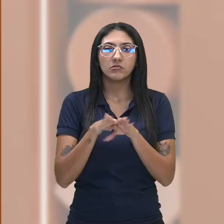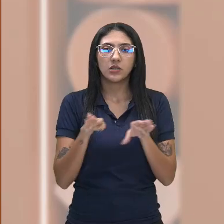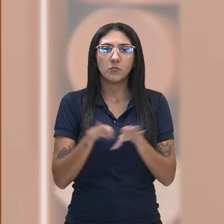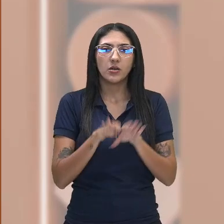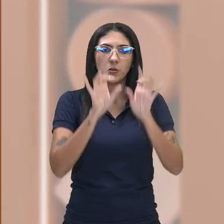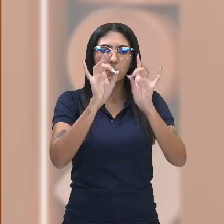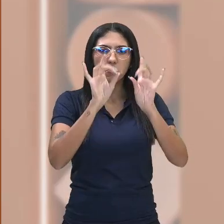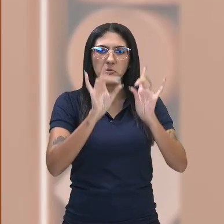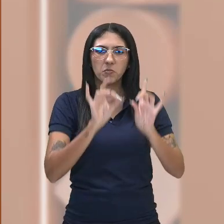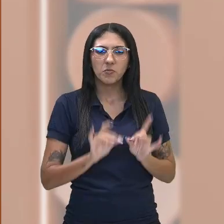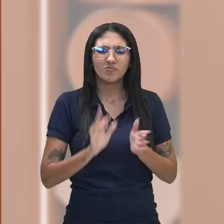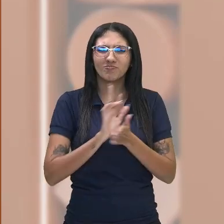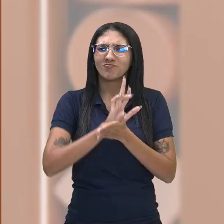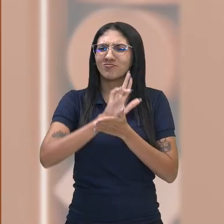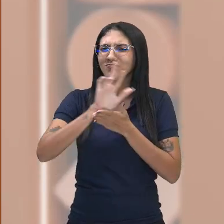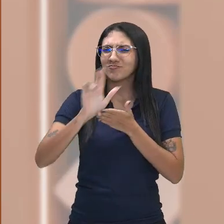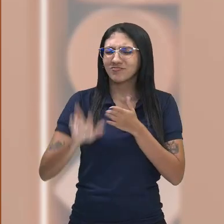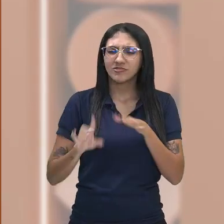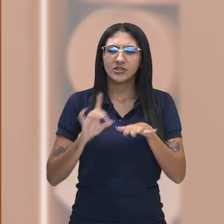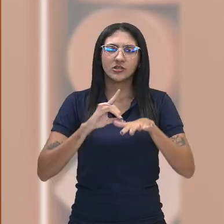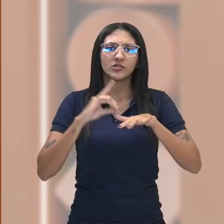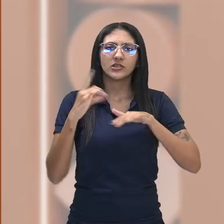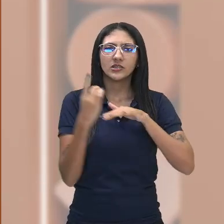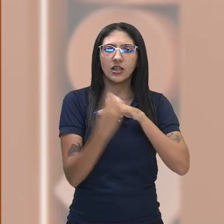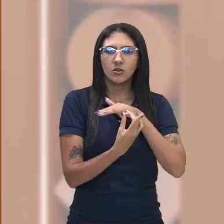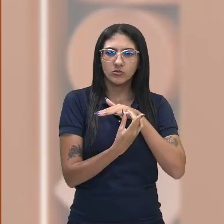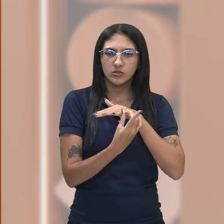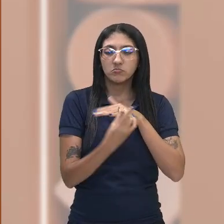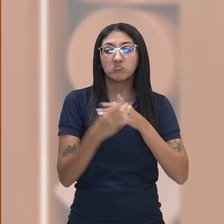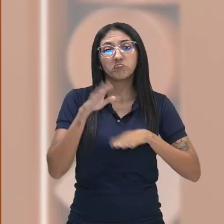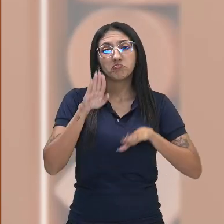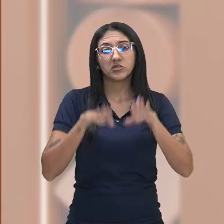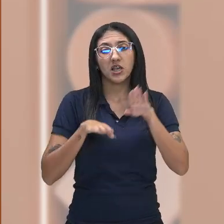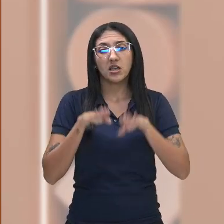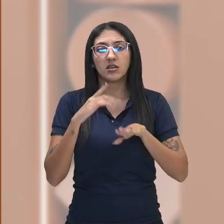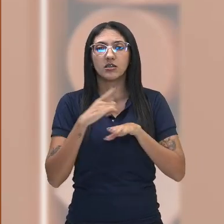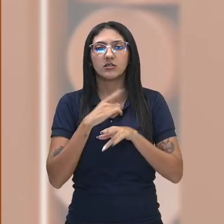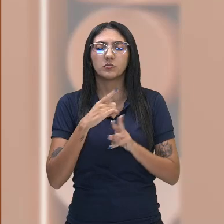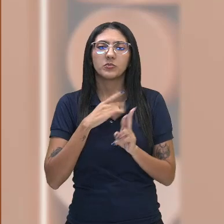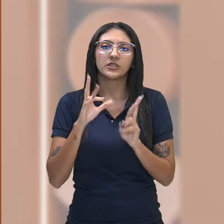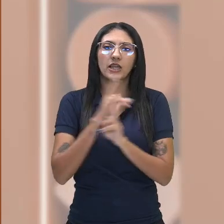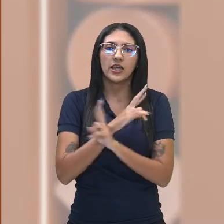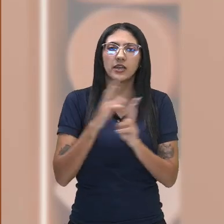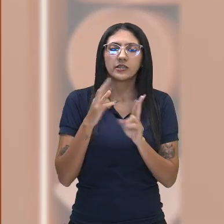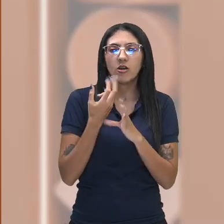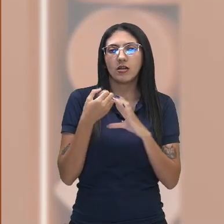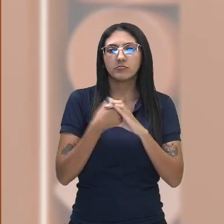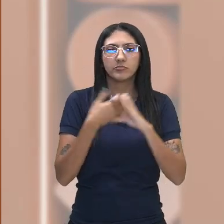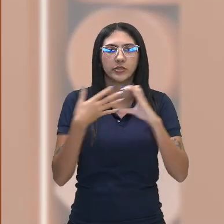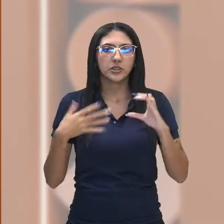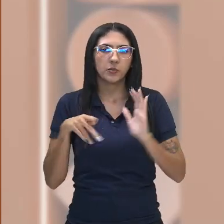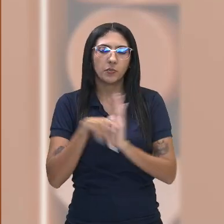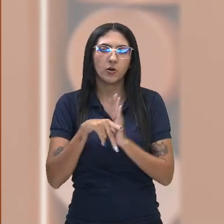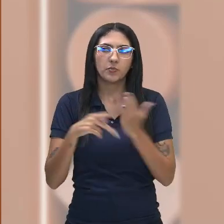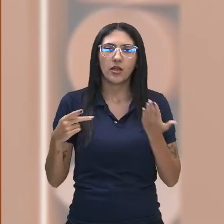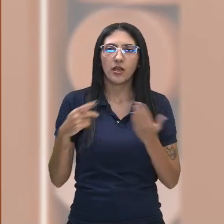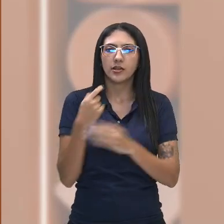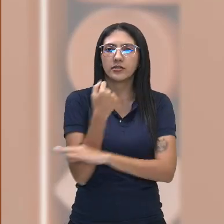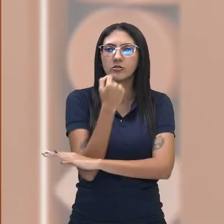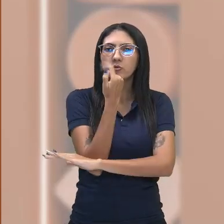a diversas divindades que normalmente estão ligadas às questões, por exemplo, da natureza,